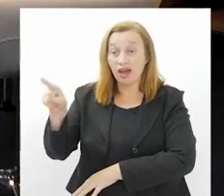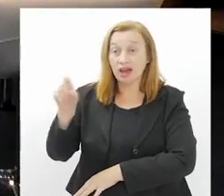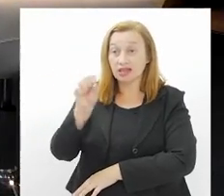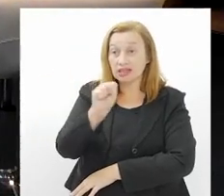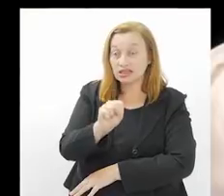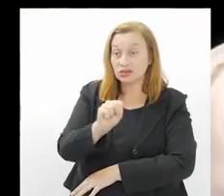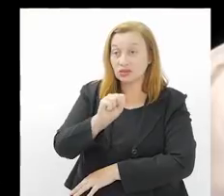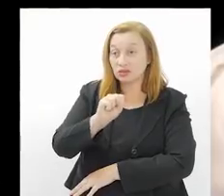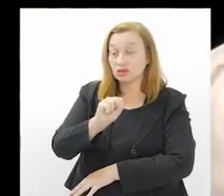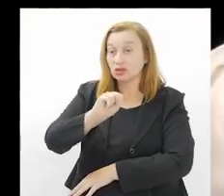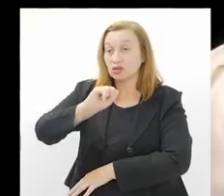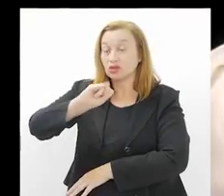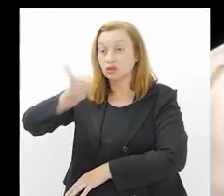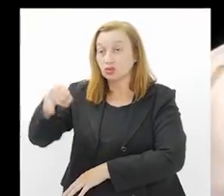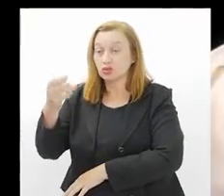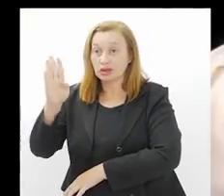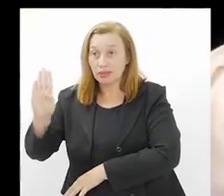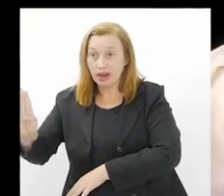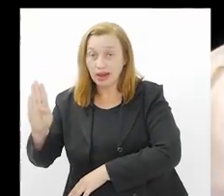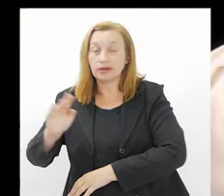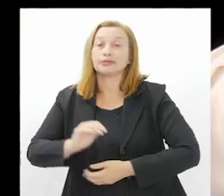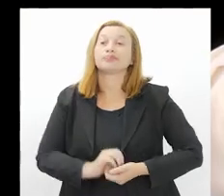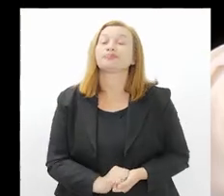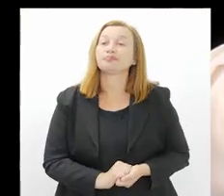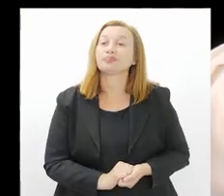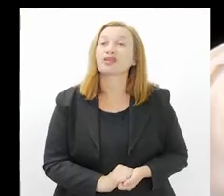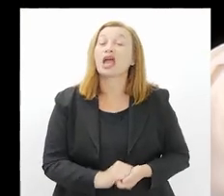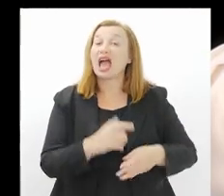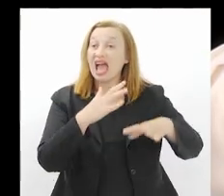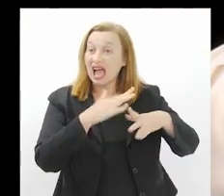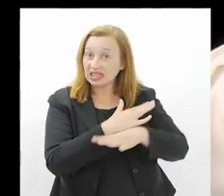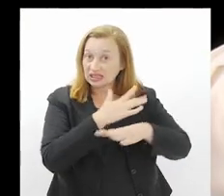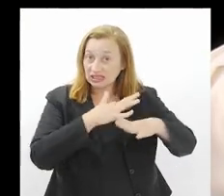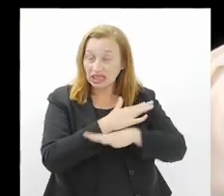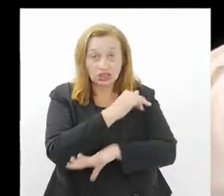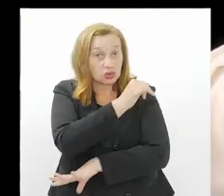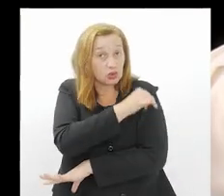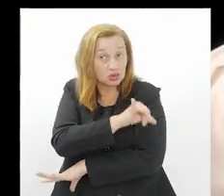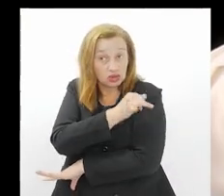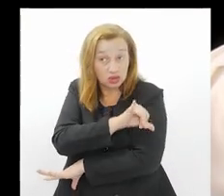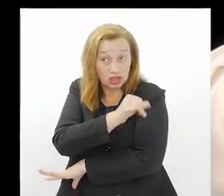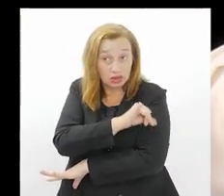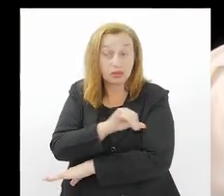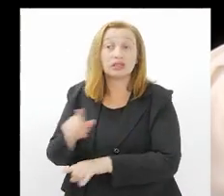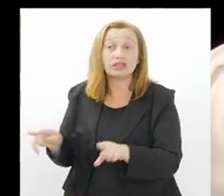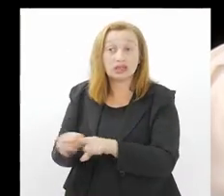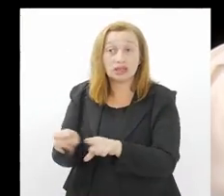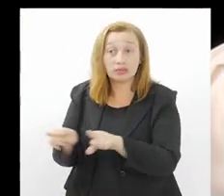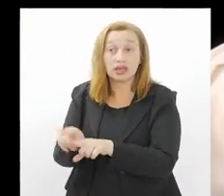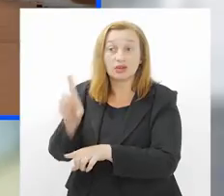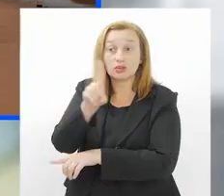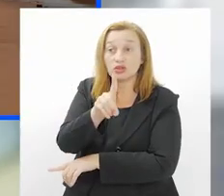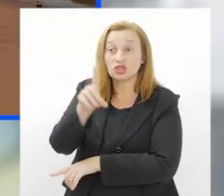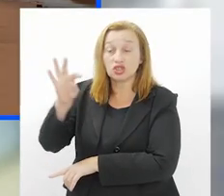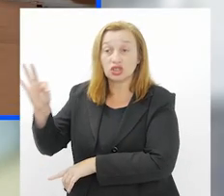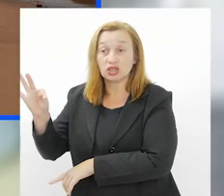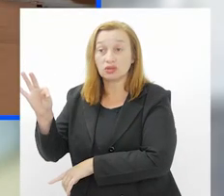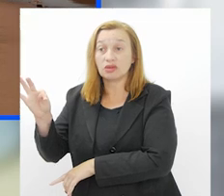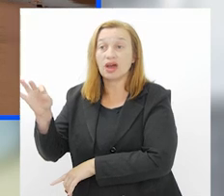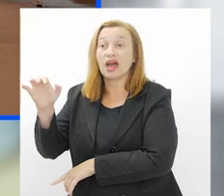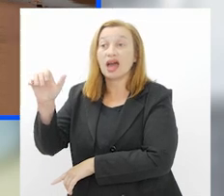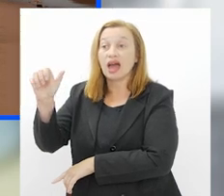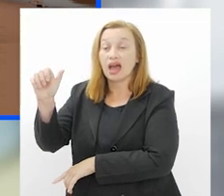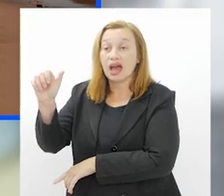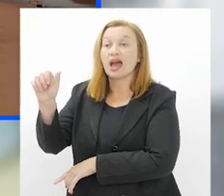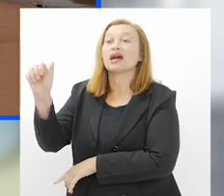nesse documento, que é oficial, que é mundial, são as cidades do Rio de Janeiro e também, né, o distrito de Atafona,